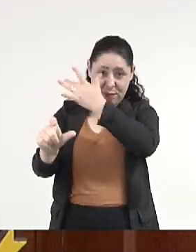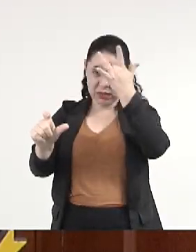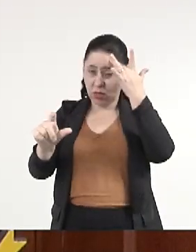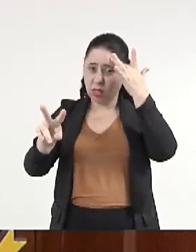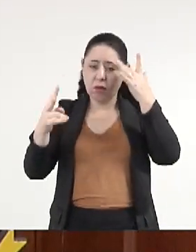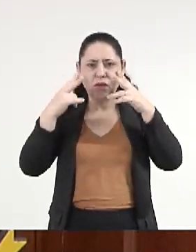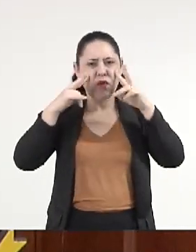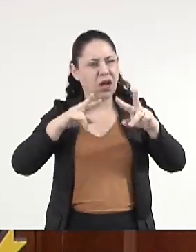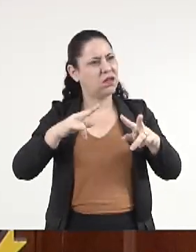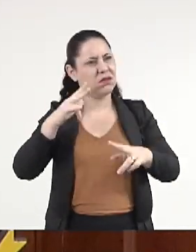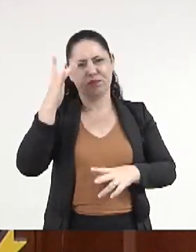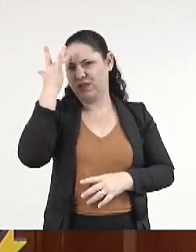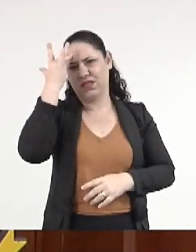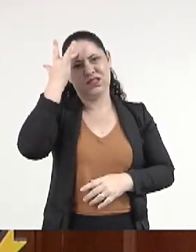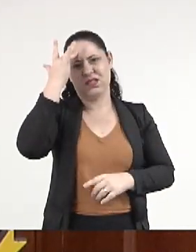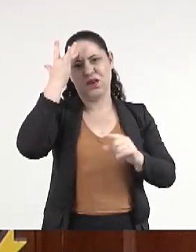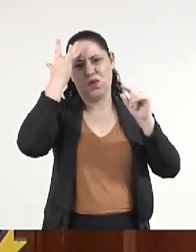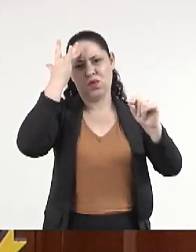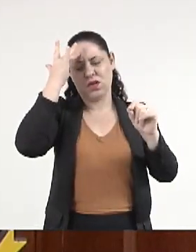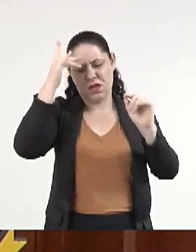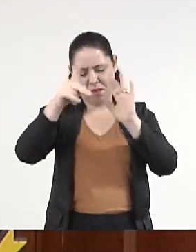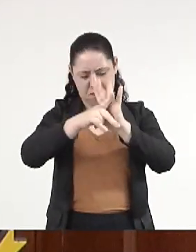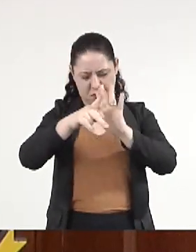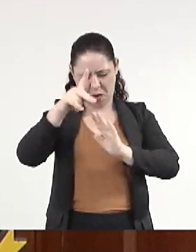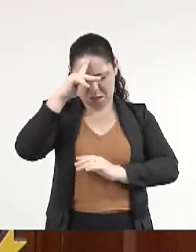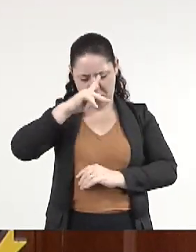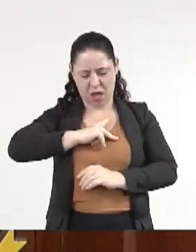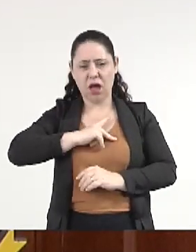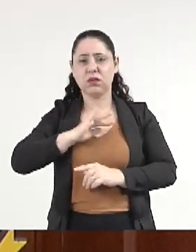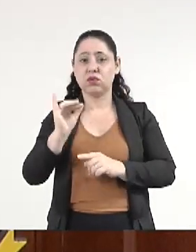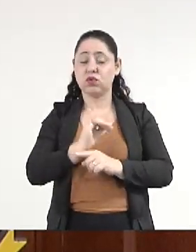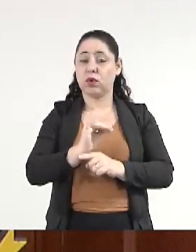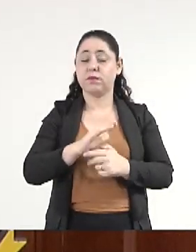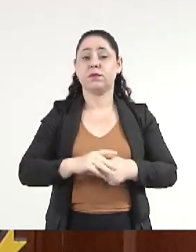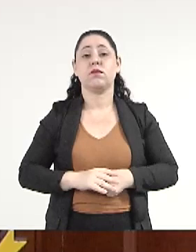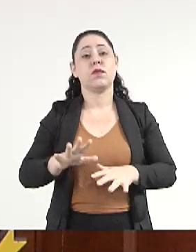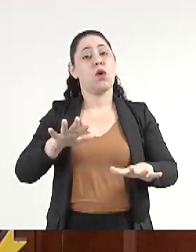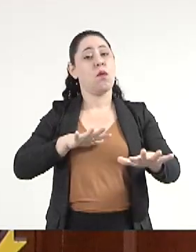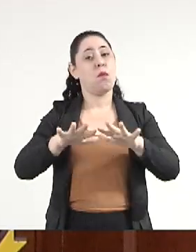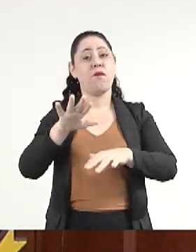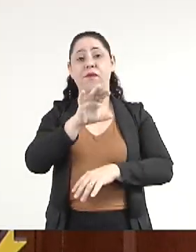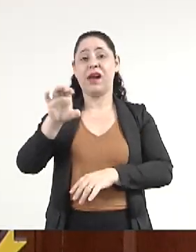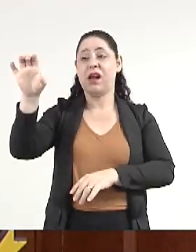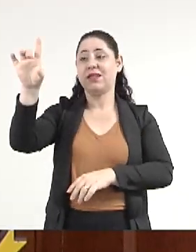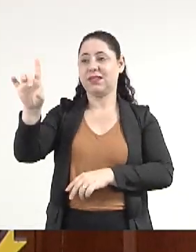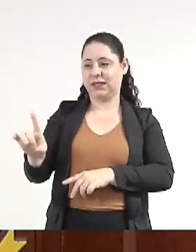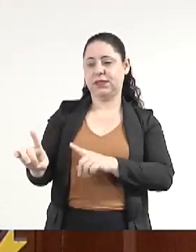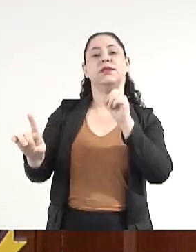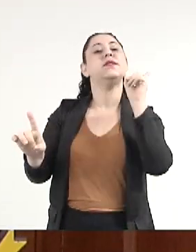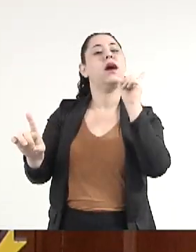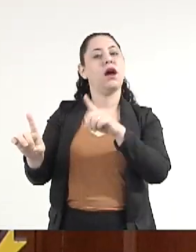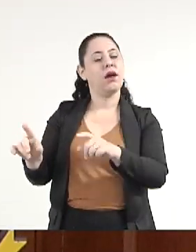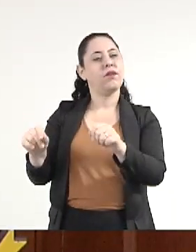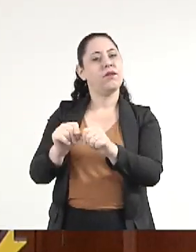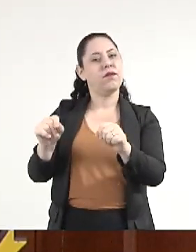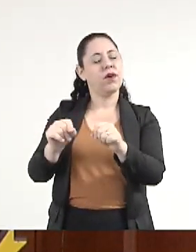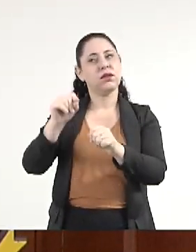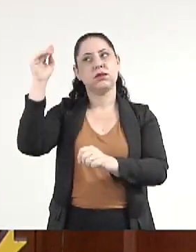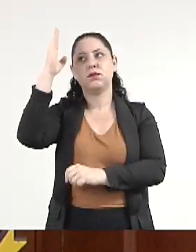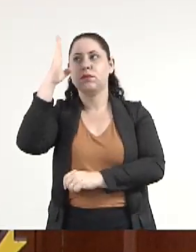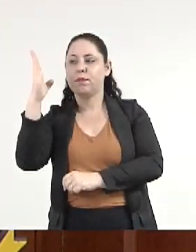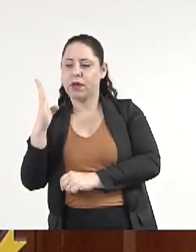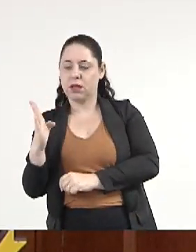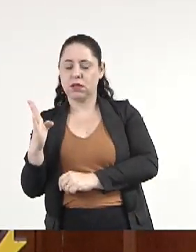não refletir sobre as suas ações. O movimento da extrema-direita coloca os